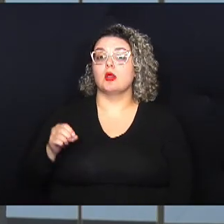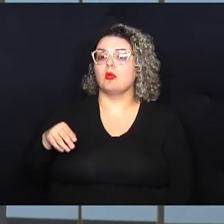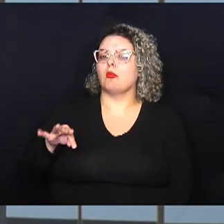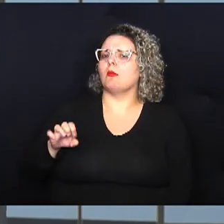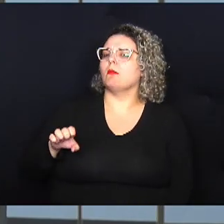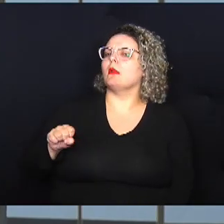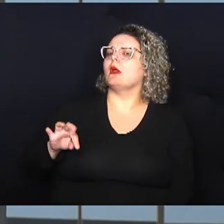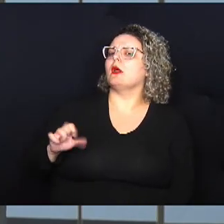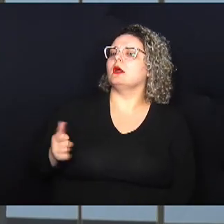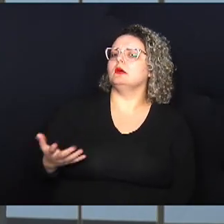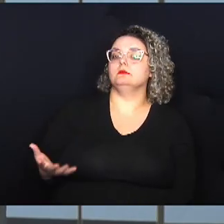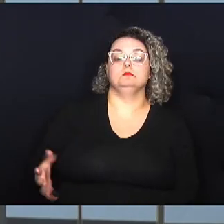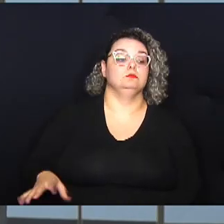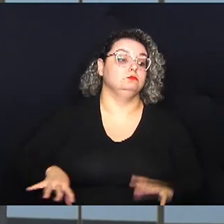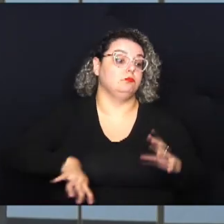um